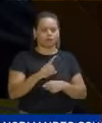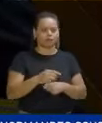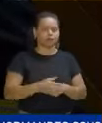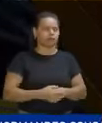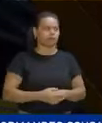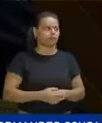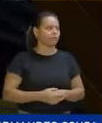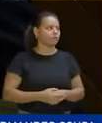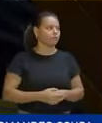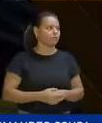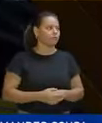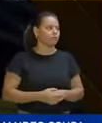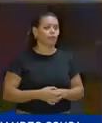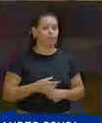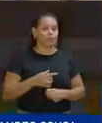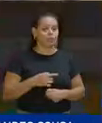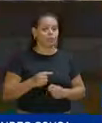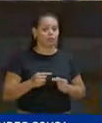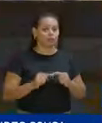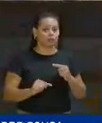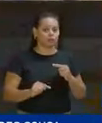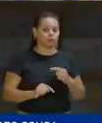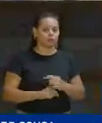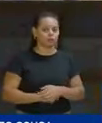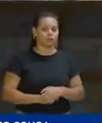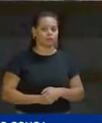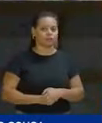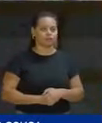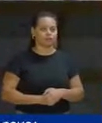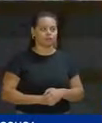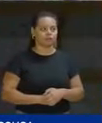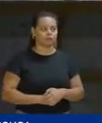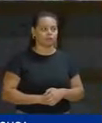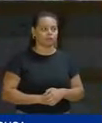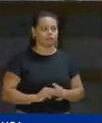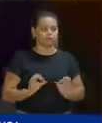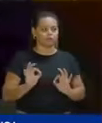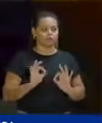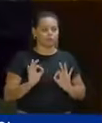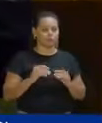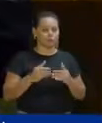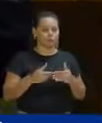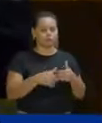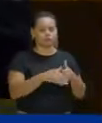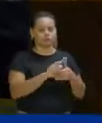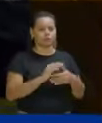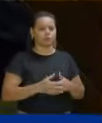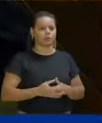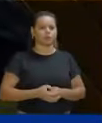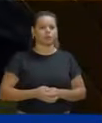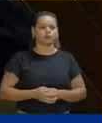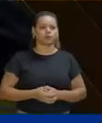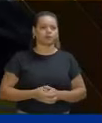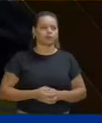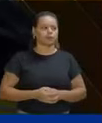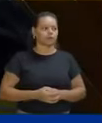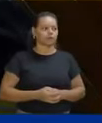Eu pergunto se há alguma objeção. Não havendo, pode prosseguir, Excelência. Pois bem,